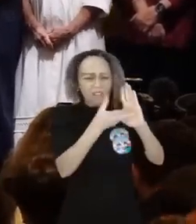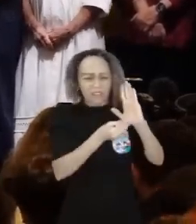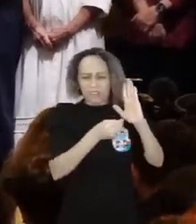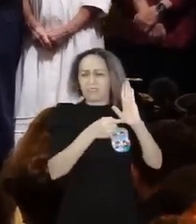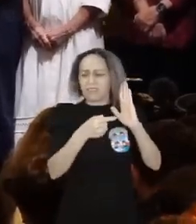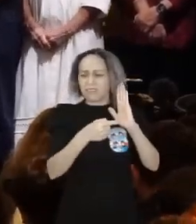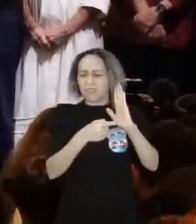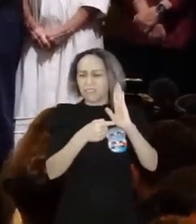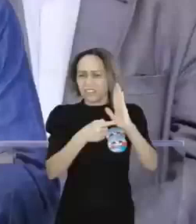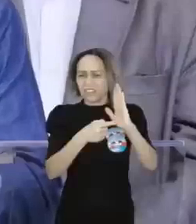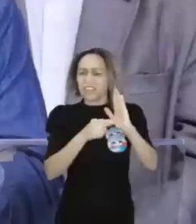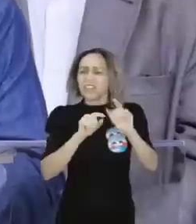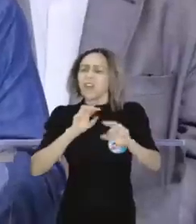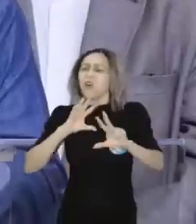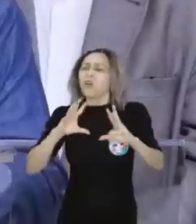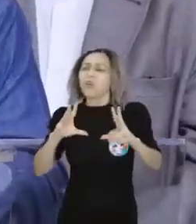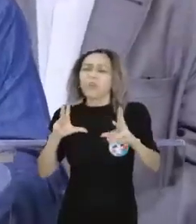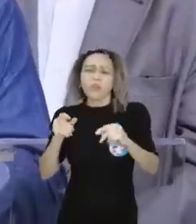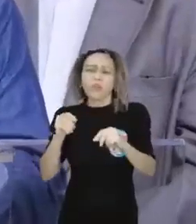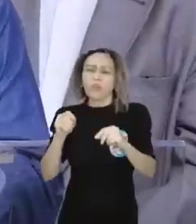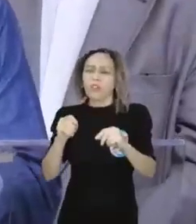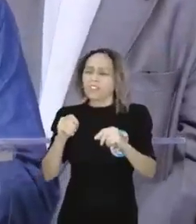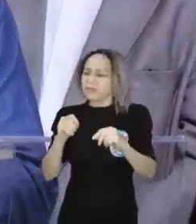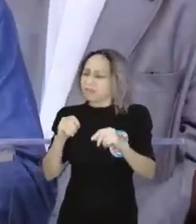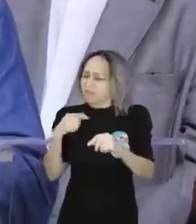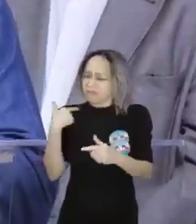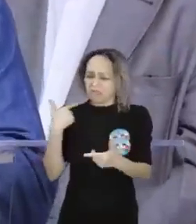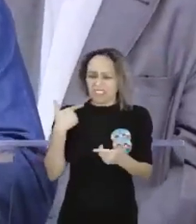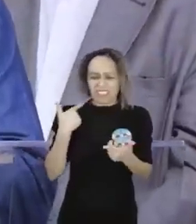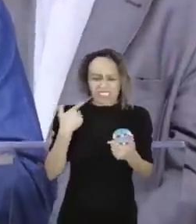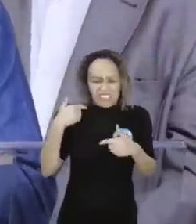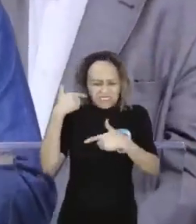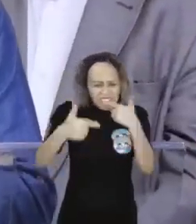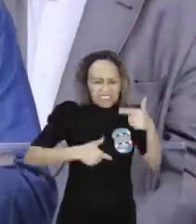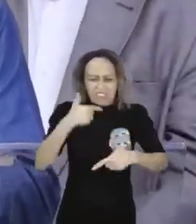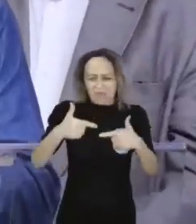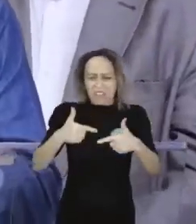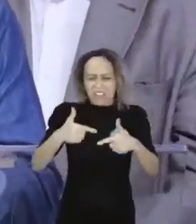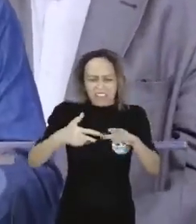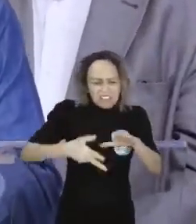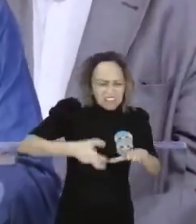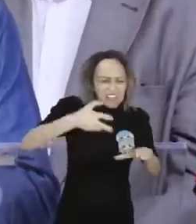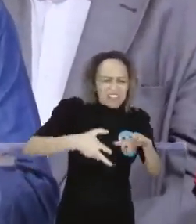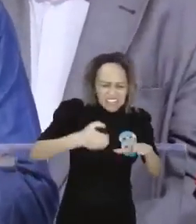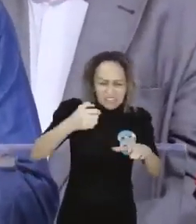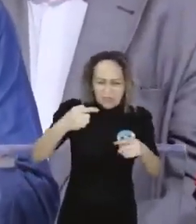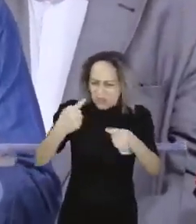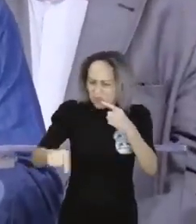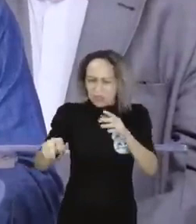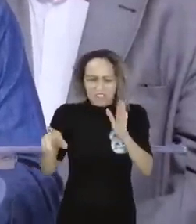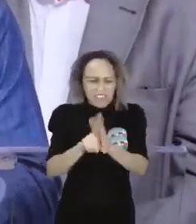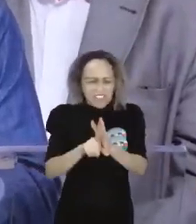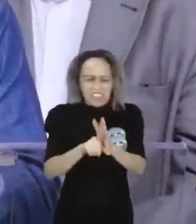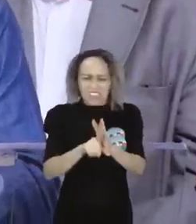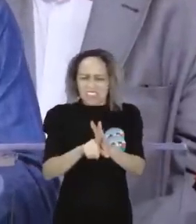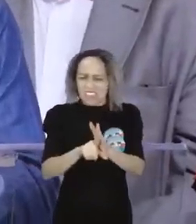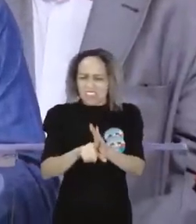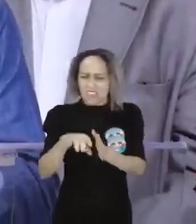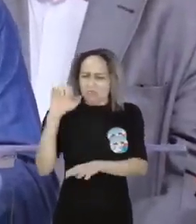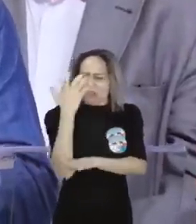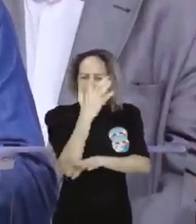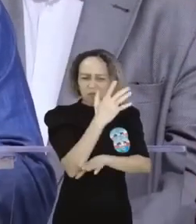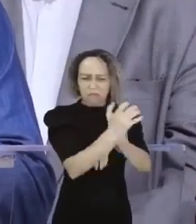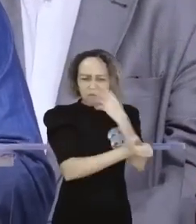e qualquer atividade ilegal, seja garimpo, mineração, extração de madeira ou